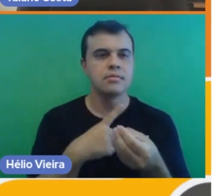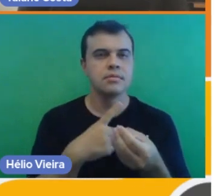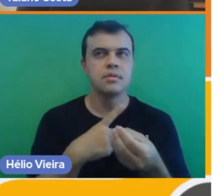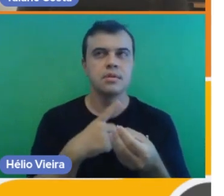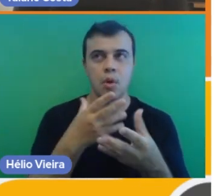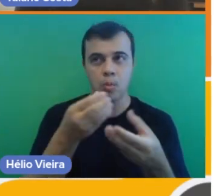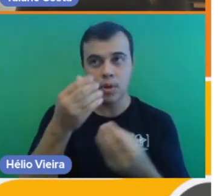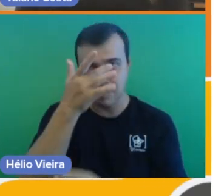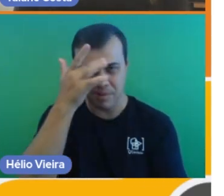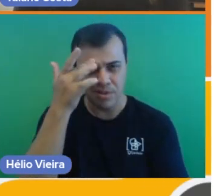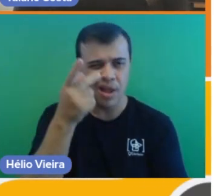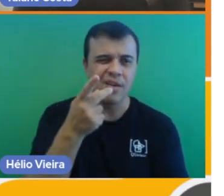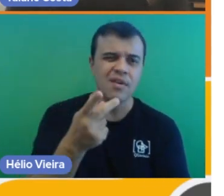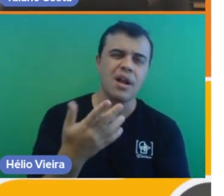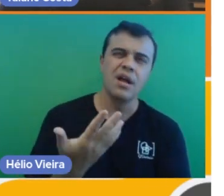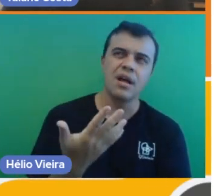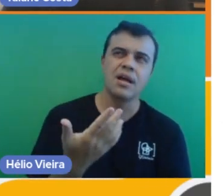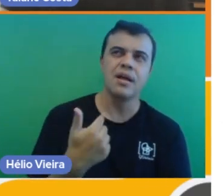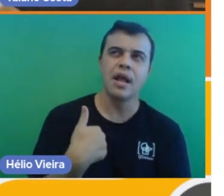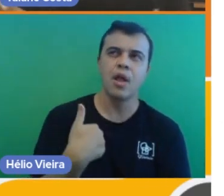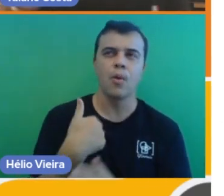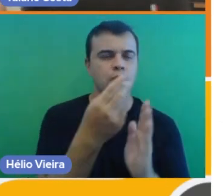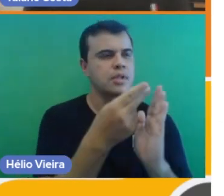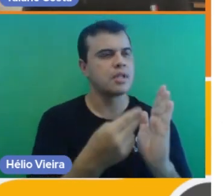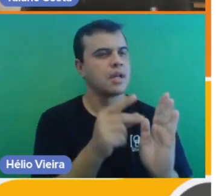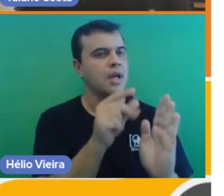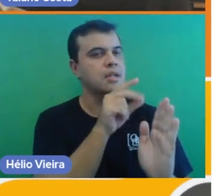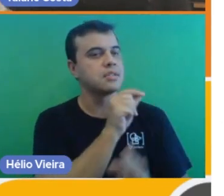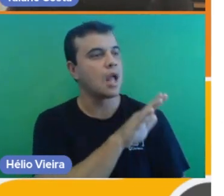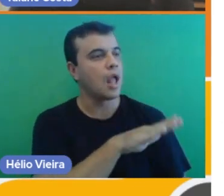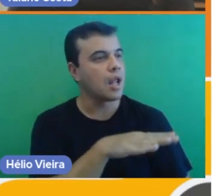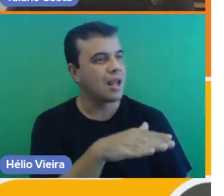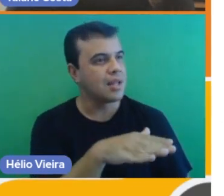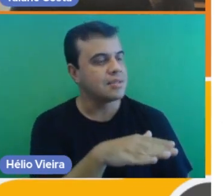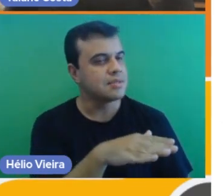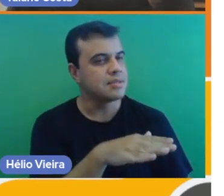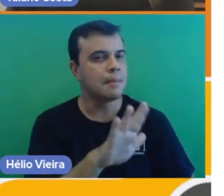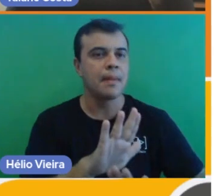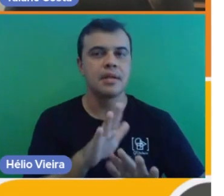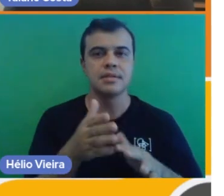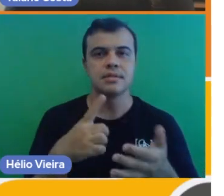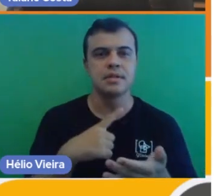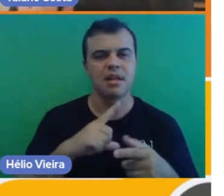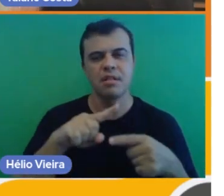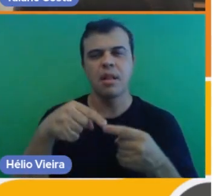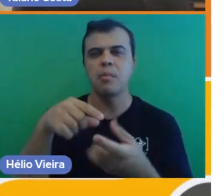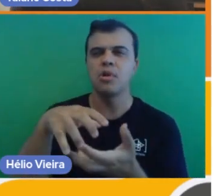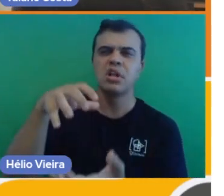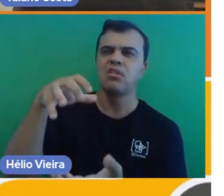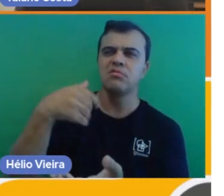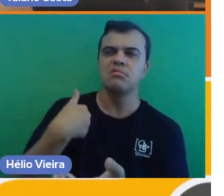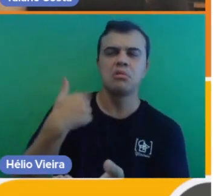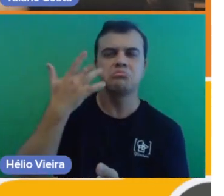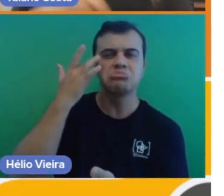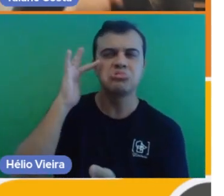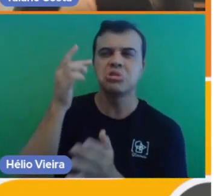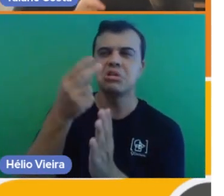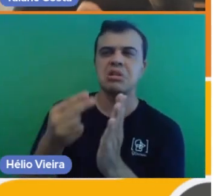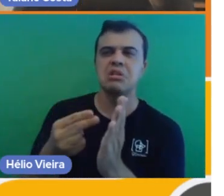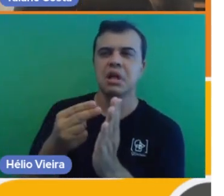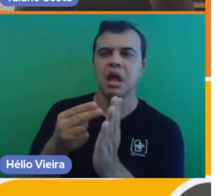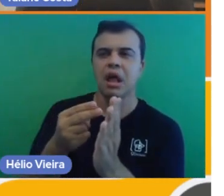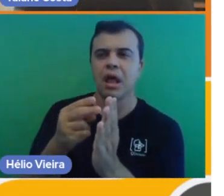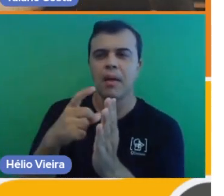muitas pessoas falam assim, eu desenhava quando eu era criança, mas depois de adulto, não sei desenhar nem bonequinho